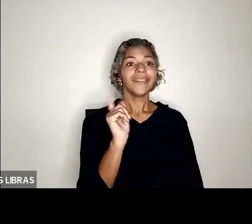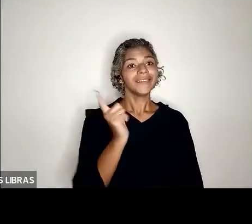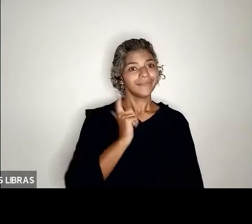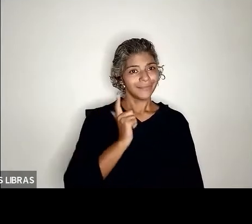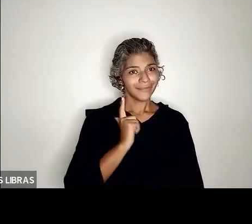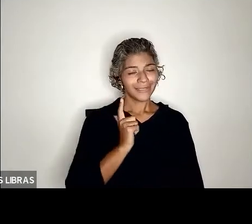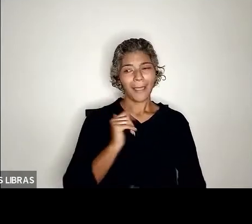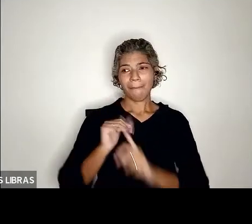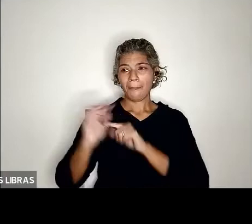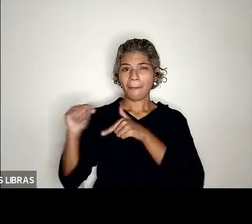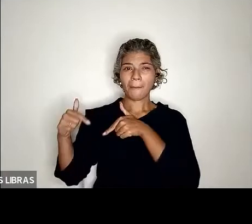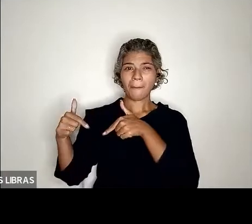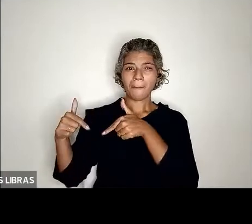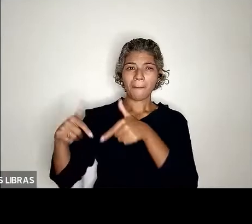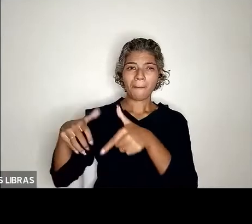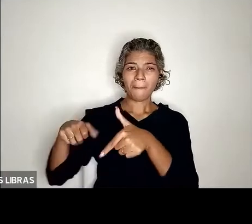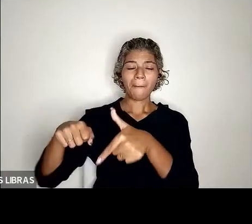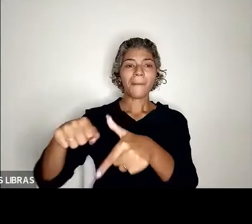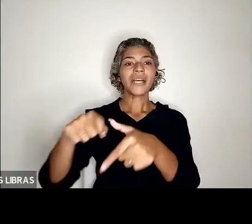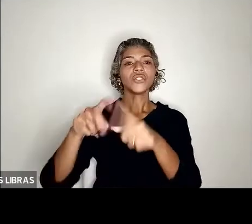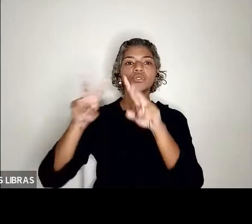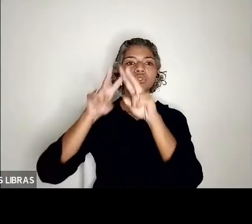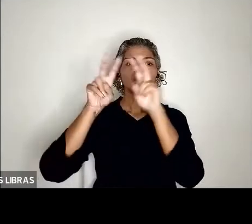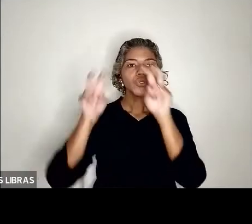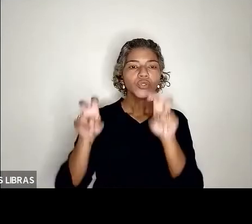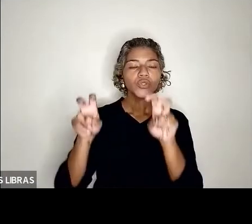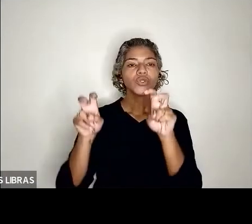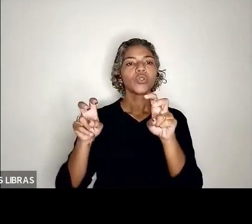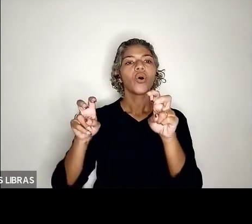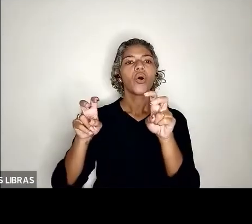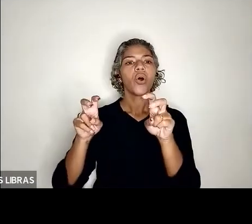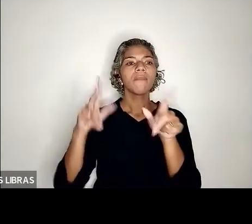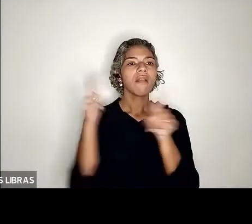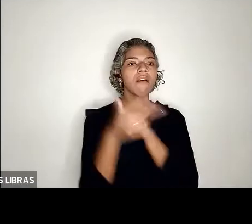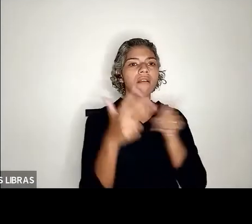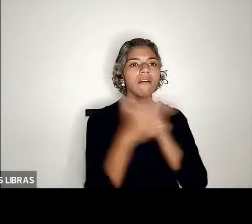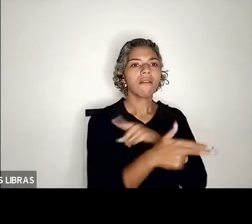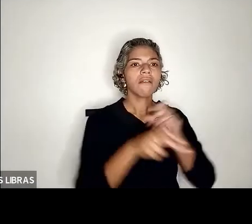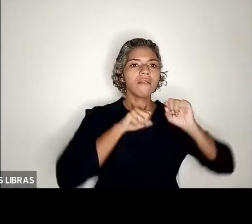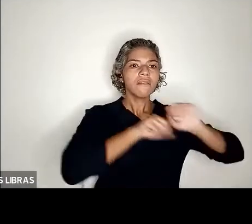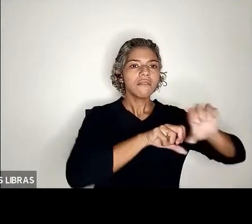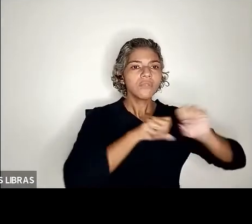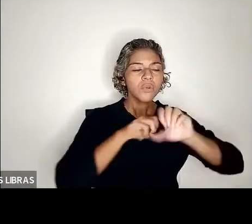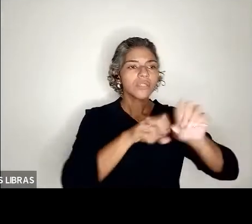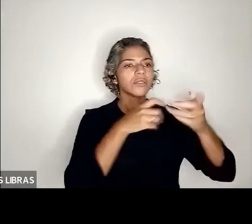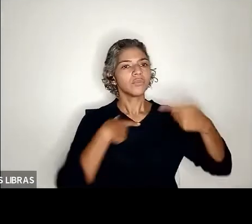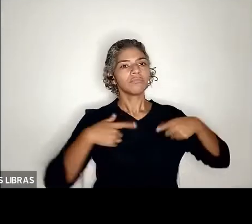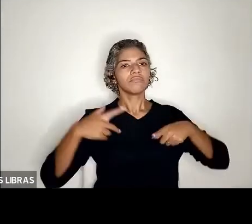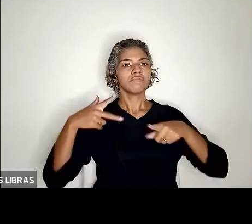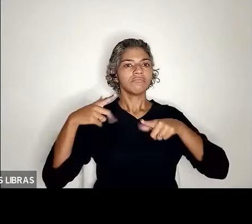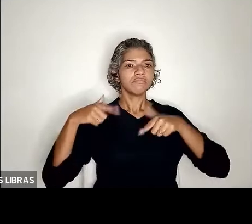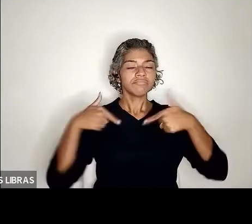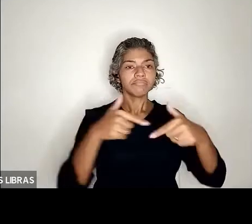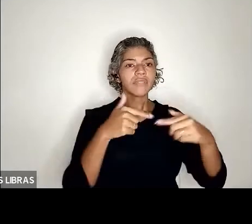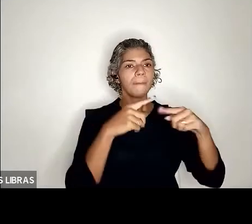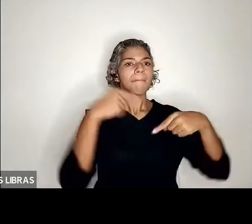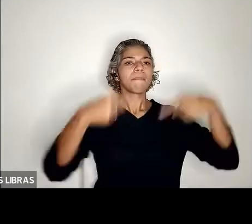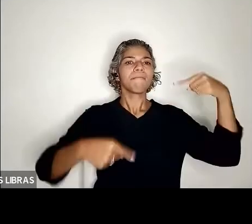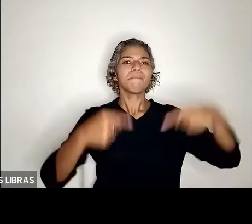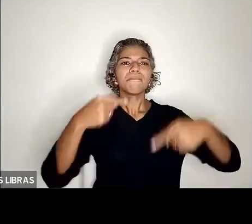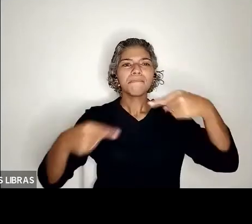ataque à academia, etc., mas um ataque a toda a agenda, a todo o avanço das políticas igualitárias que a trancos e